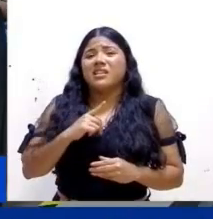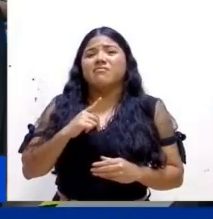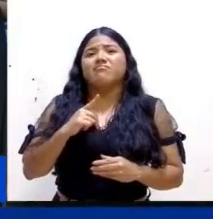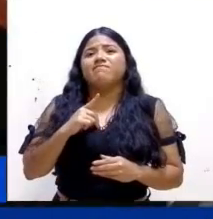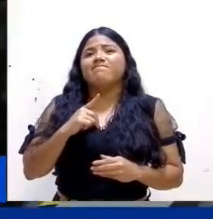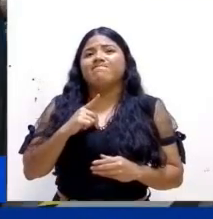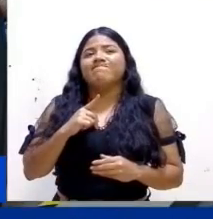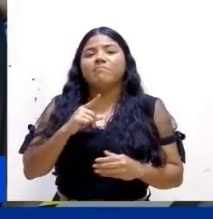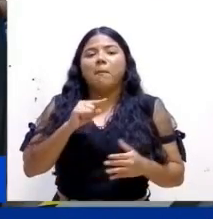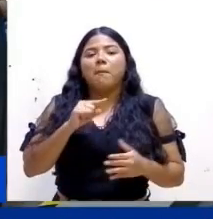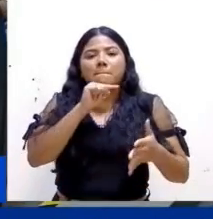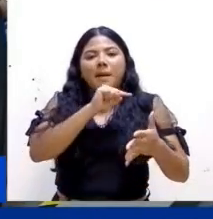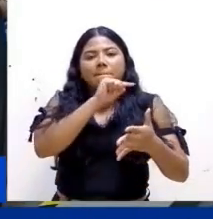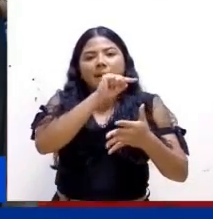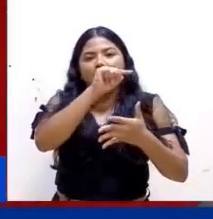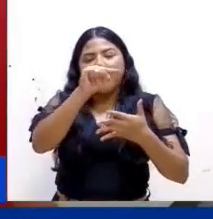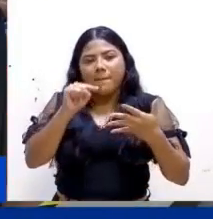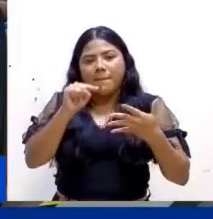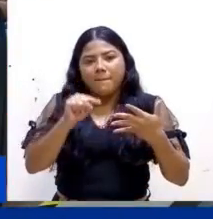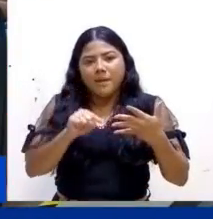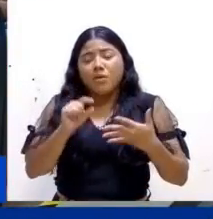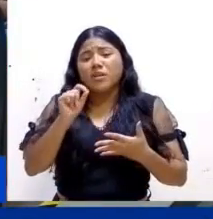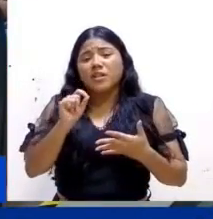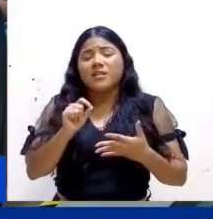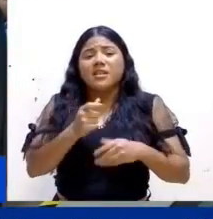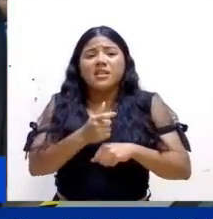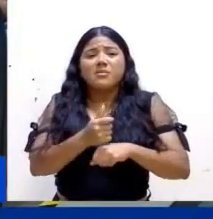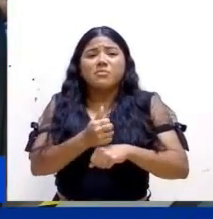materiais, psicológicas, sociais, entre outras.